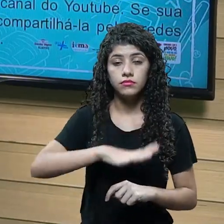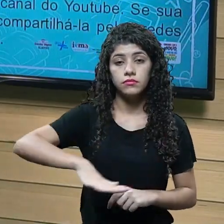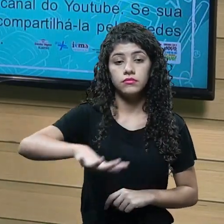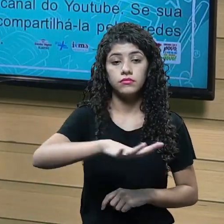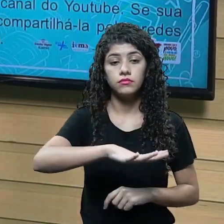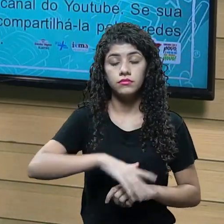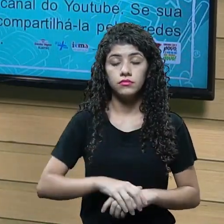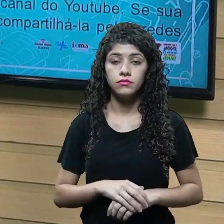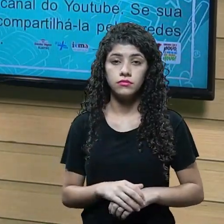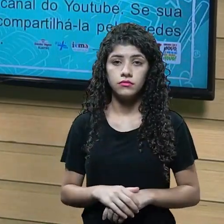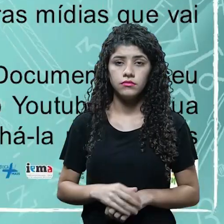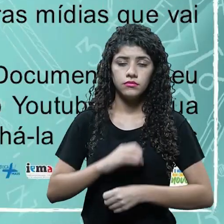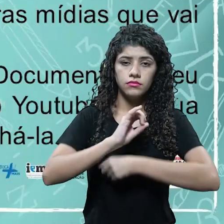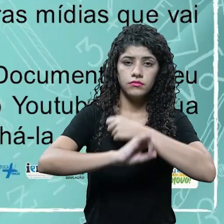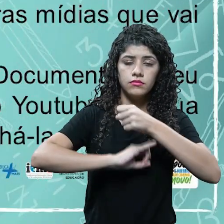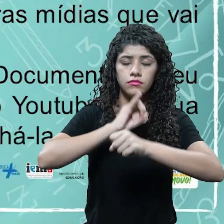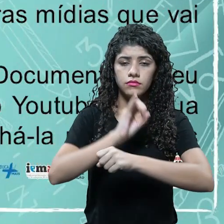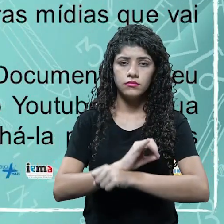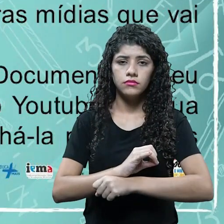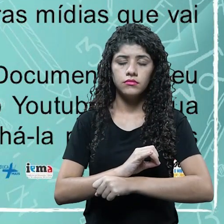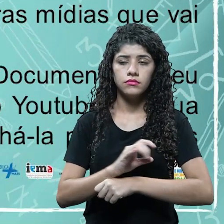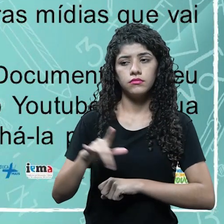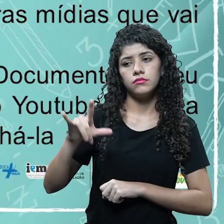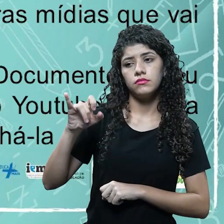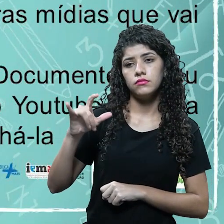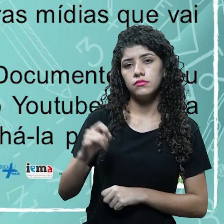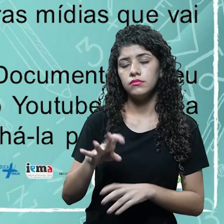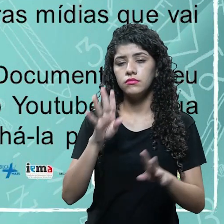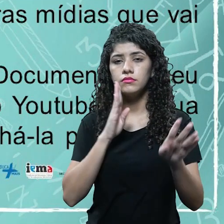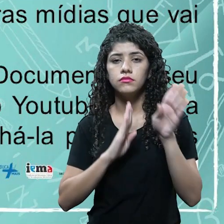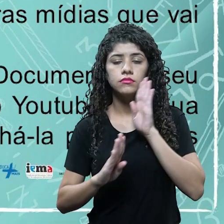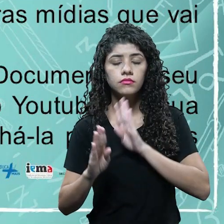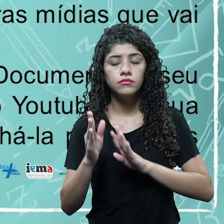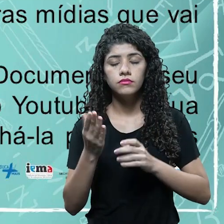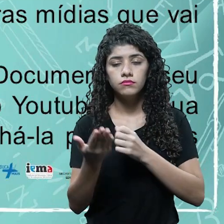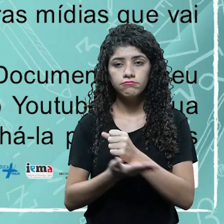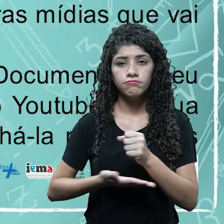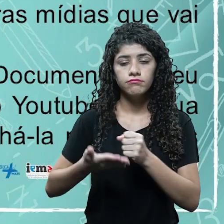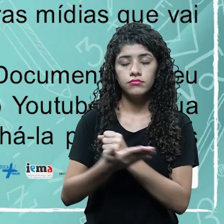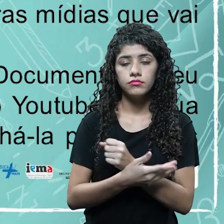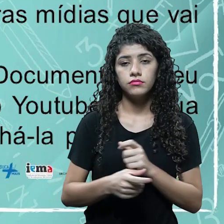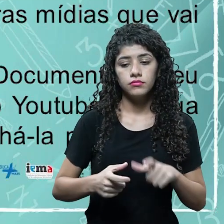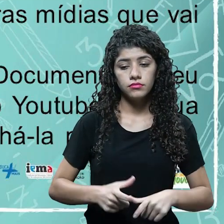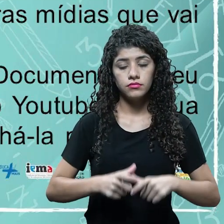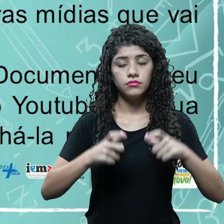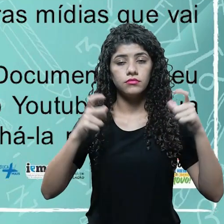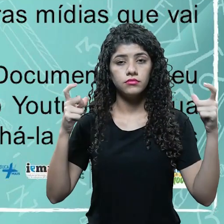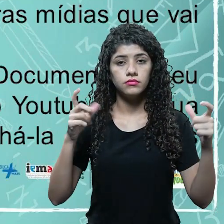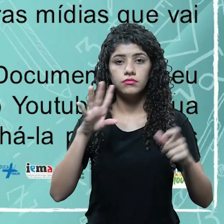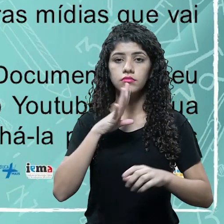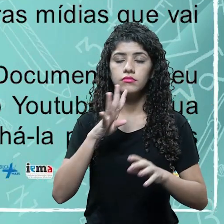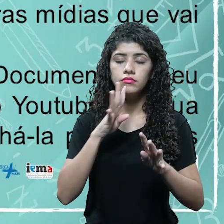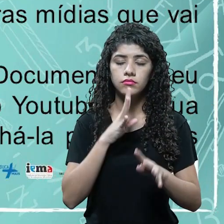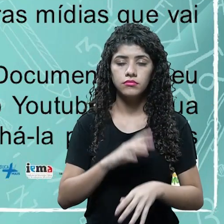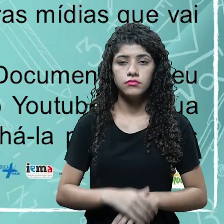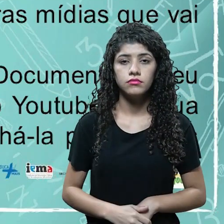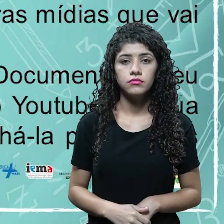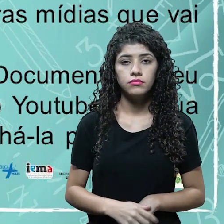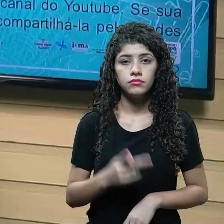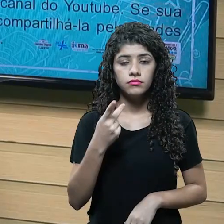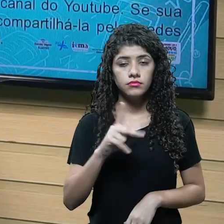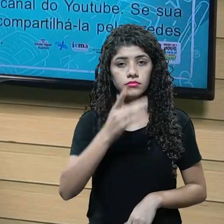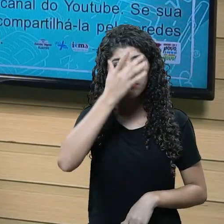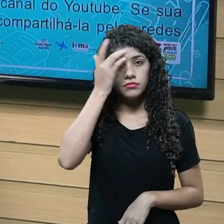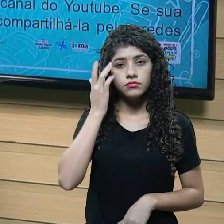redes sociais, as mídias sociais, o e-commerce, ele é fundamental para poder amplificar, tá? O conhecimento, o alcance dos seus